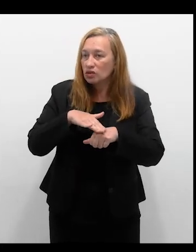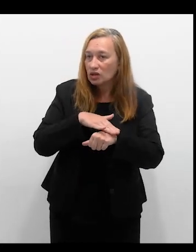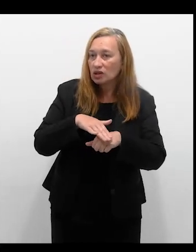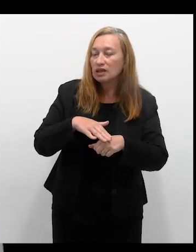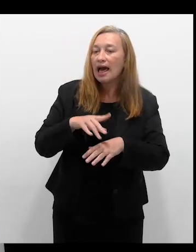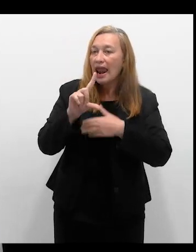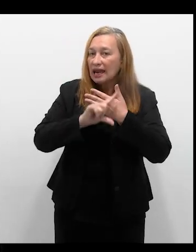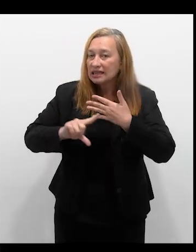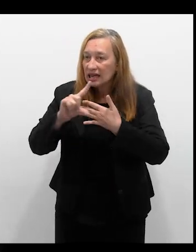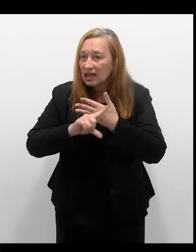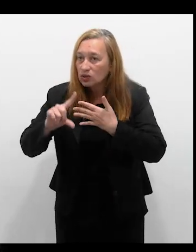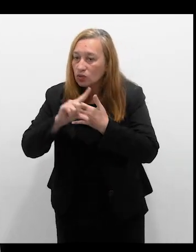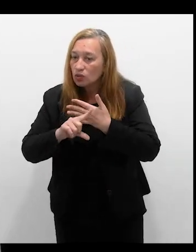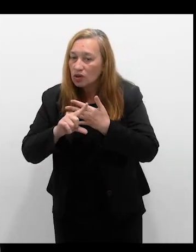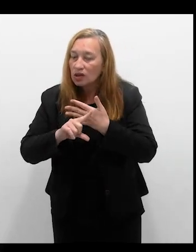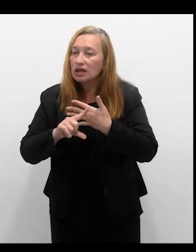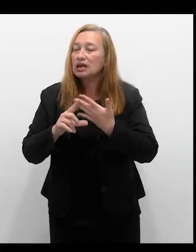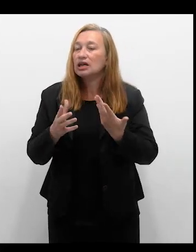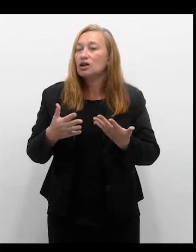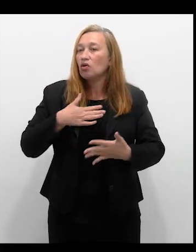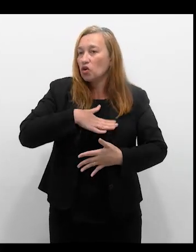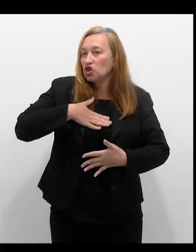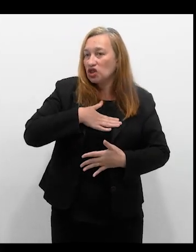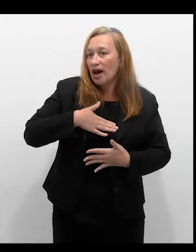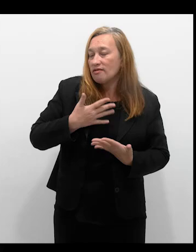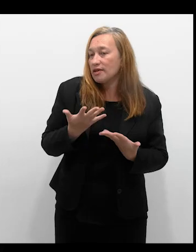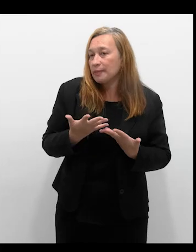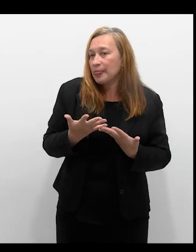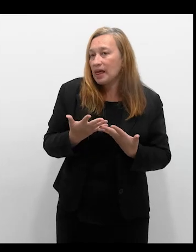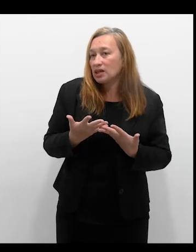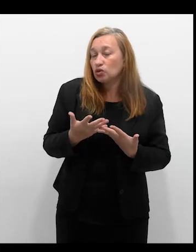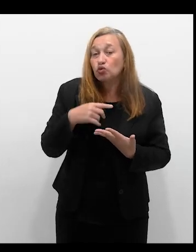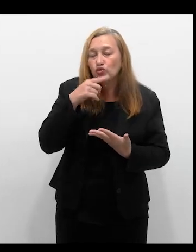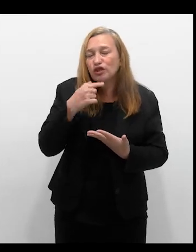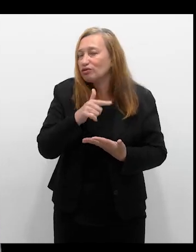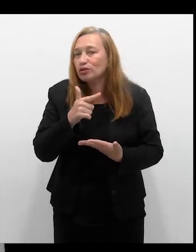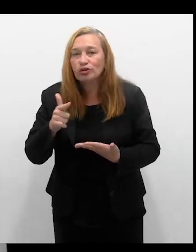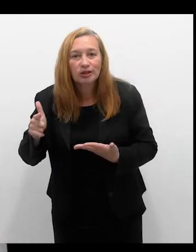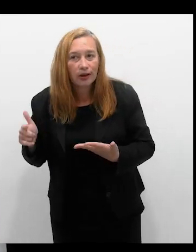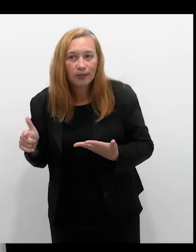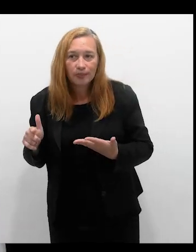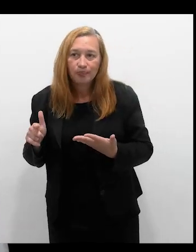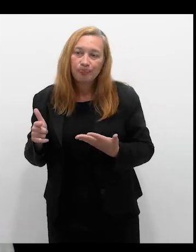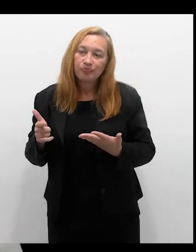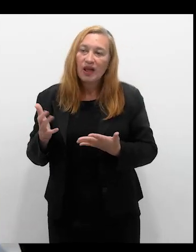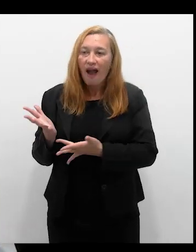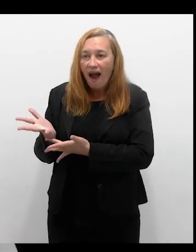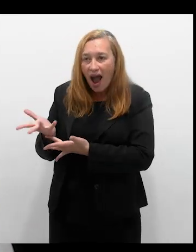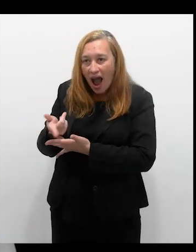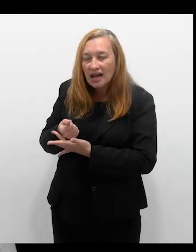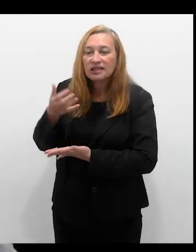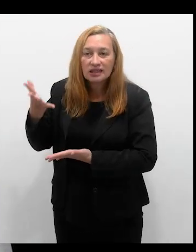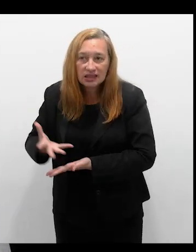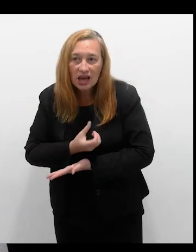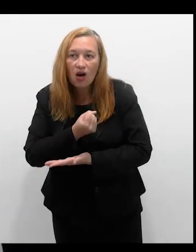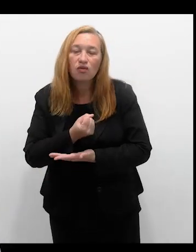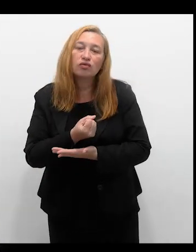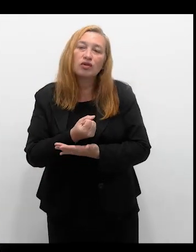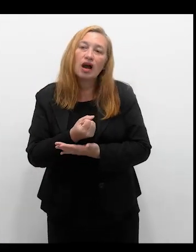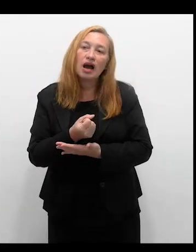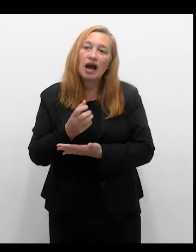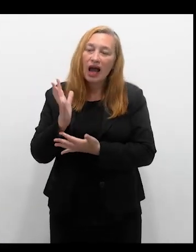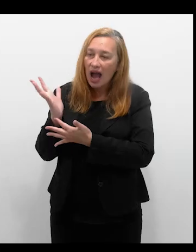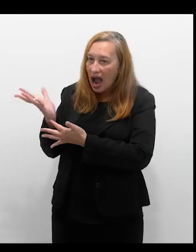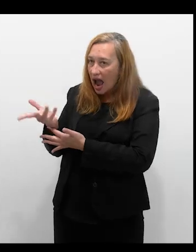era a literatura que eu consumia que conversava comigo. Então eu não tenho dúvida nenhuma de que a arte salva,